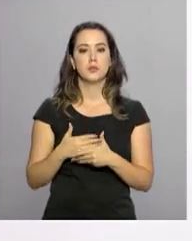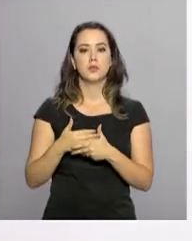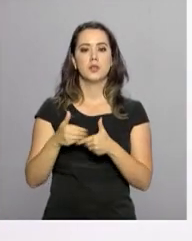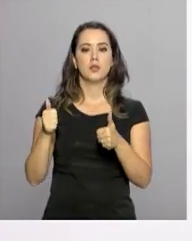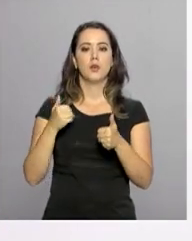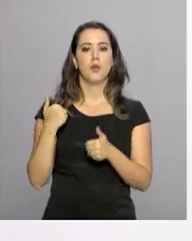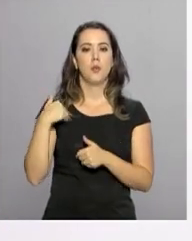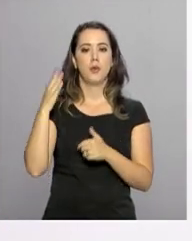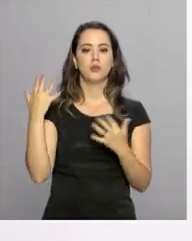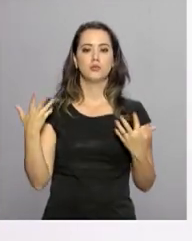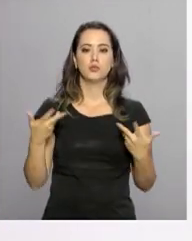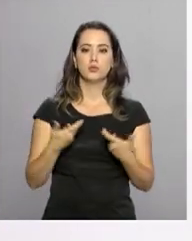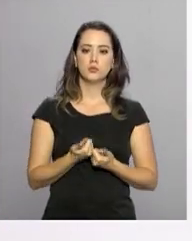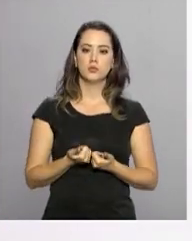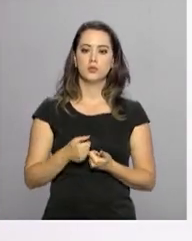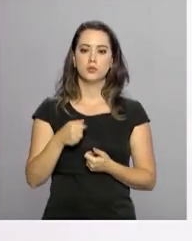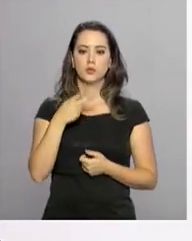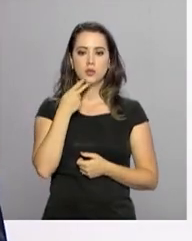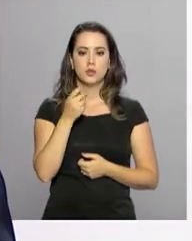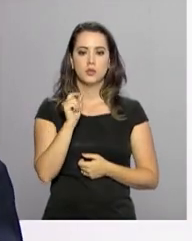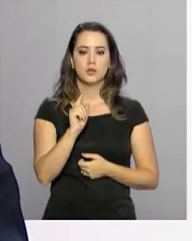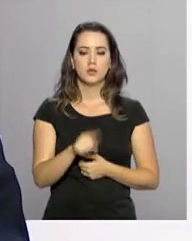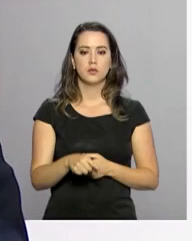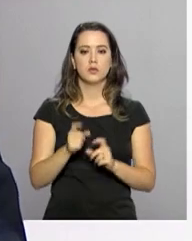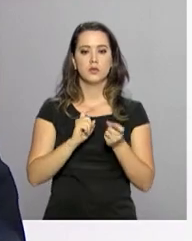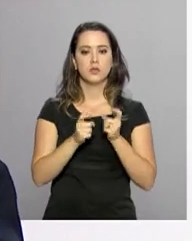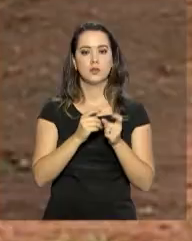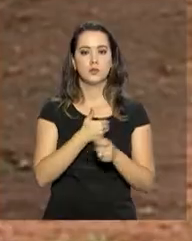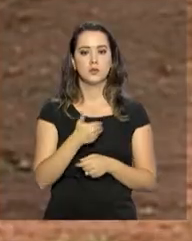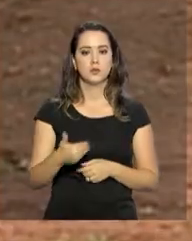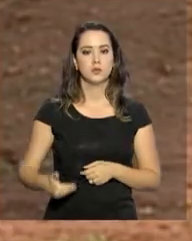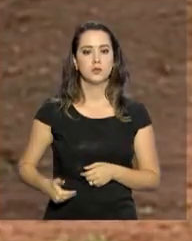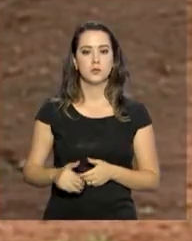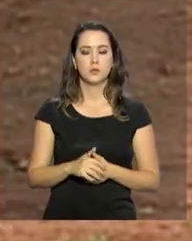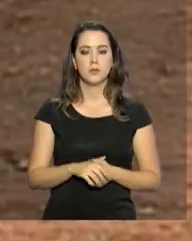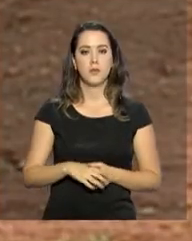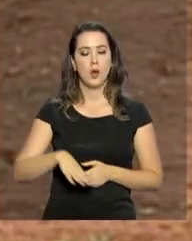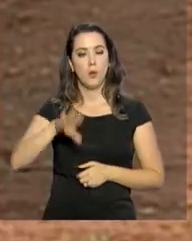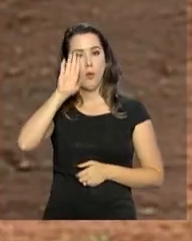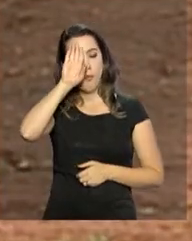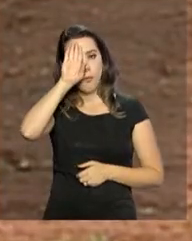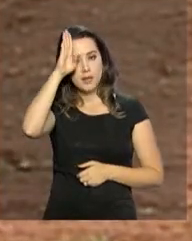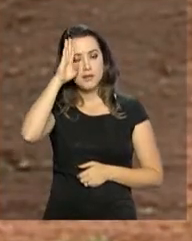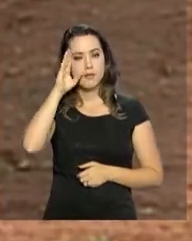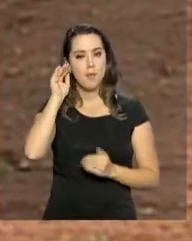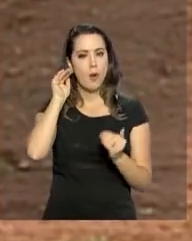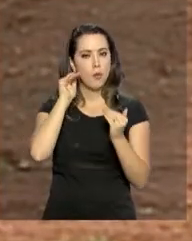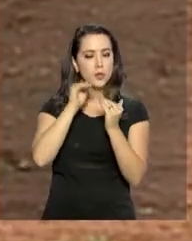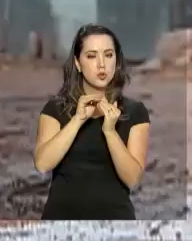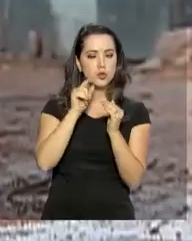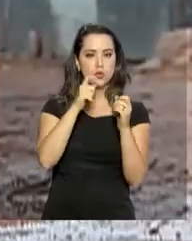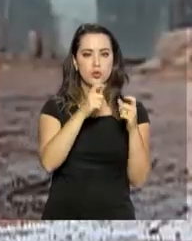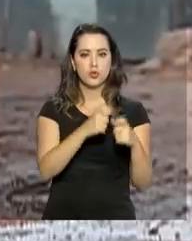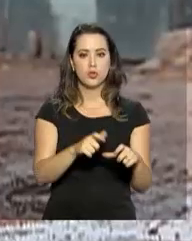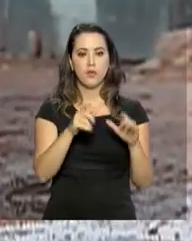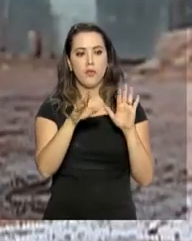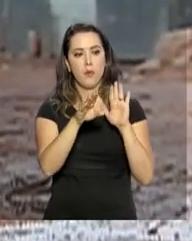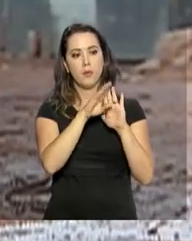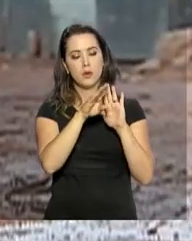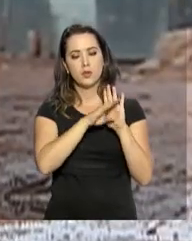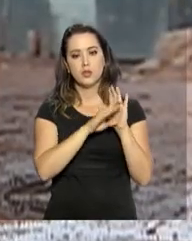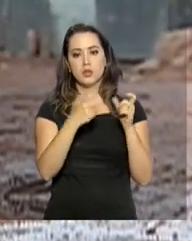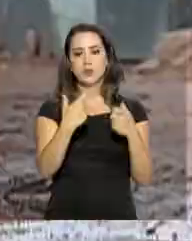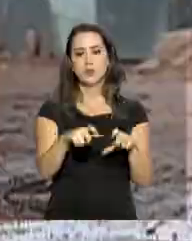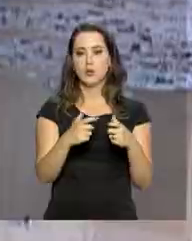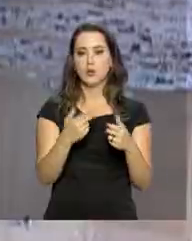vez mais eficiente no que diz respeito à administração pública a prioridade em investimentos são de projetos em áreas